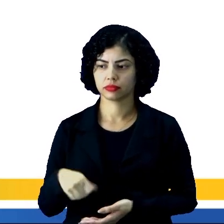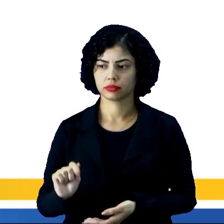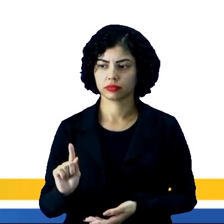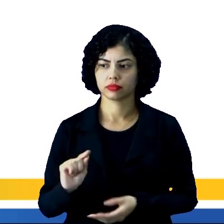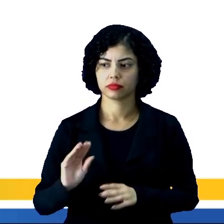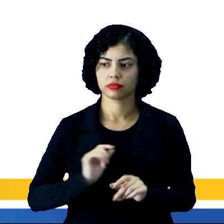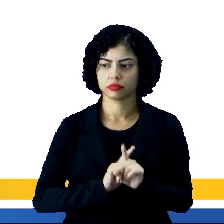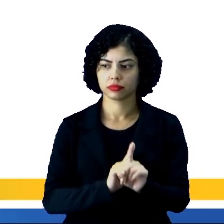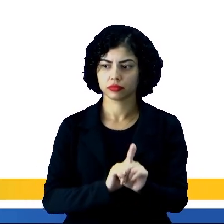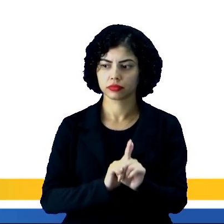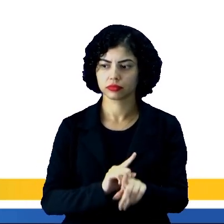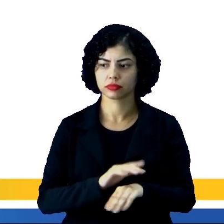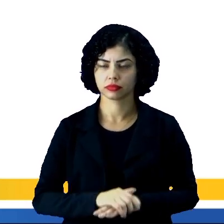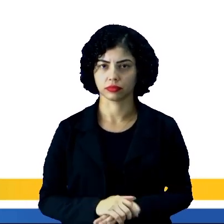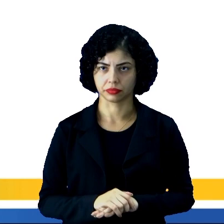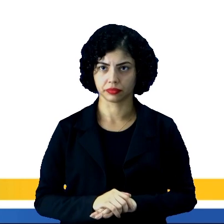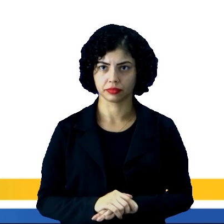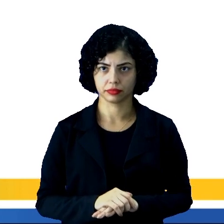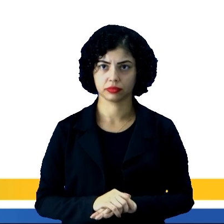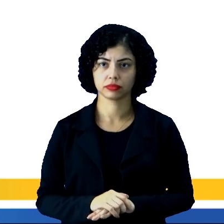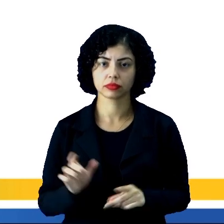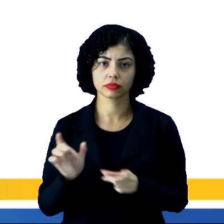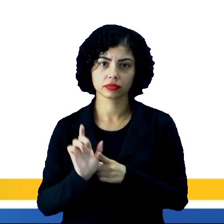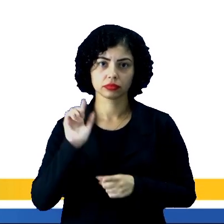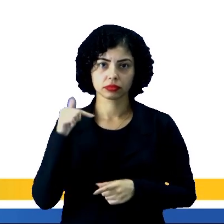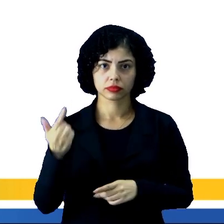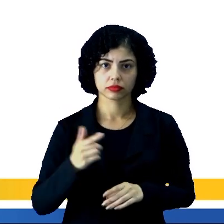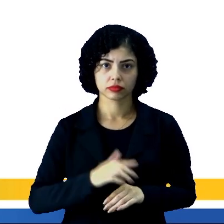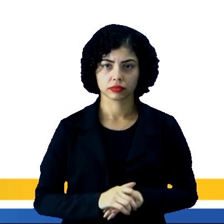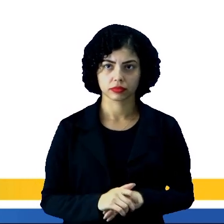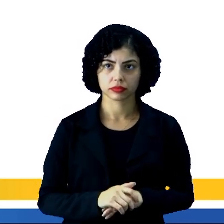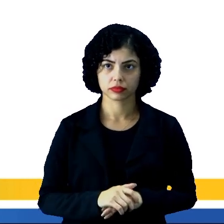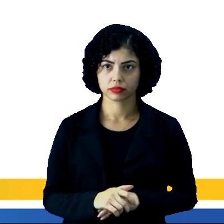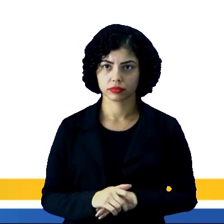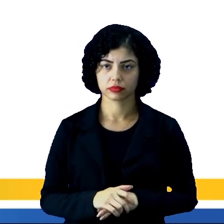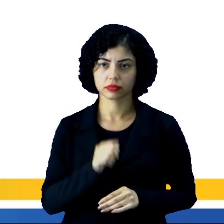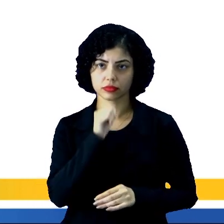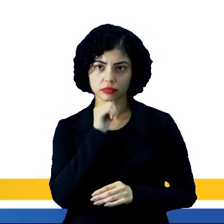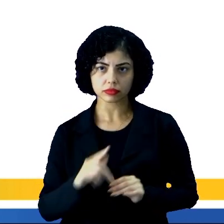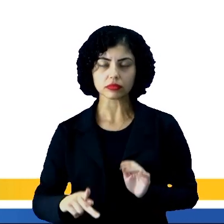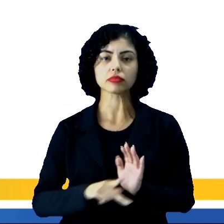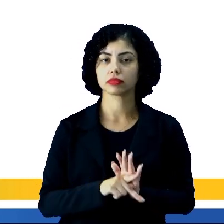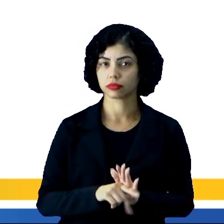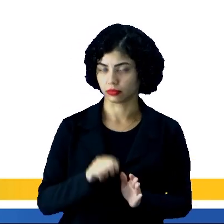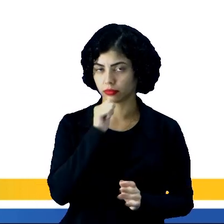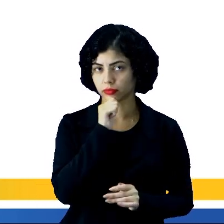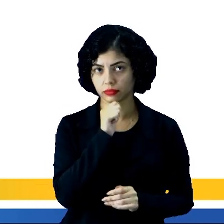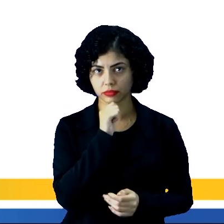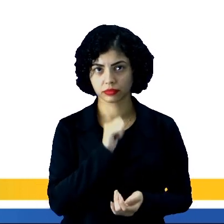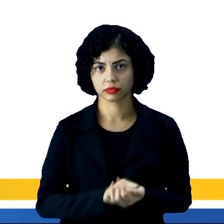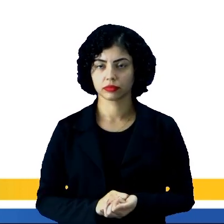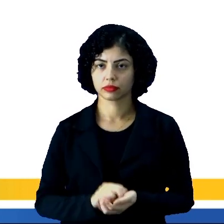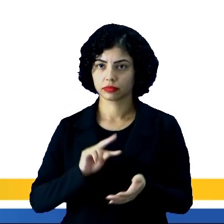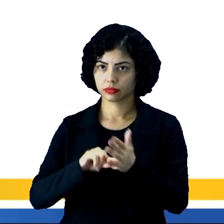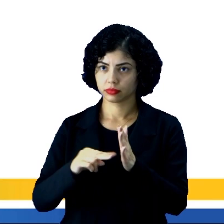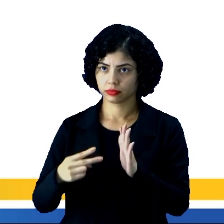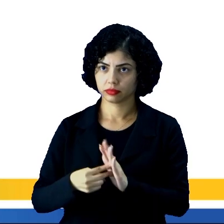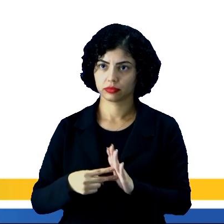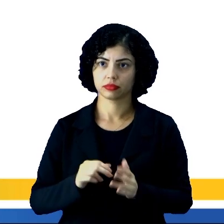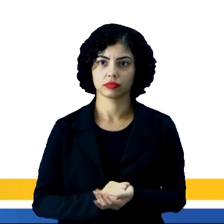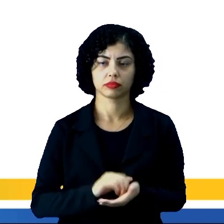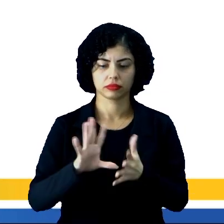de um acompanhante né não precisa de a outra palavra ali para especificar né porque ele já tem um significado